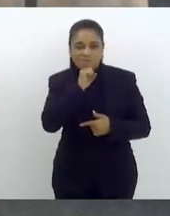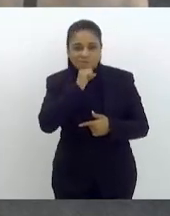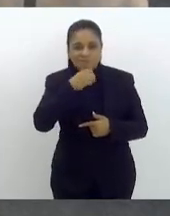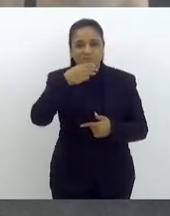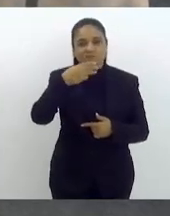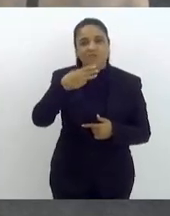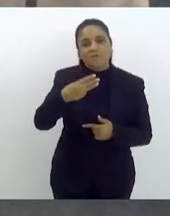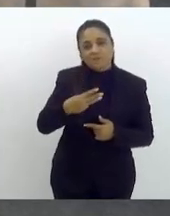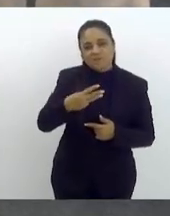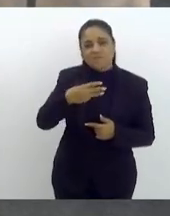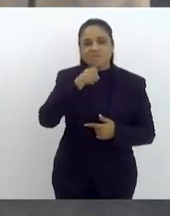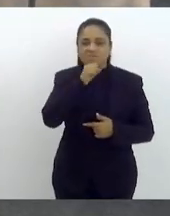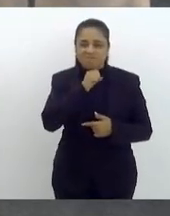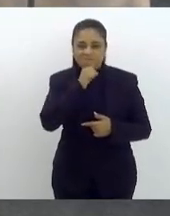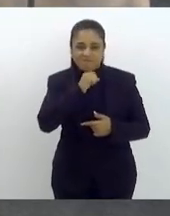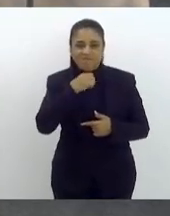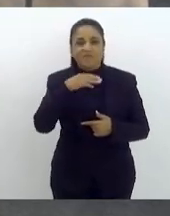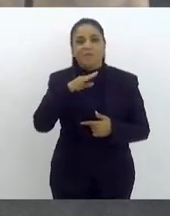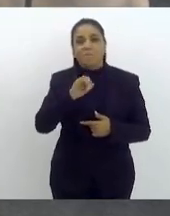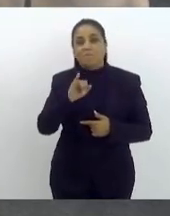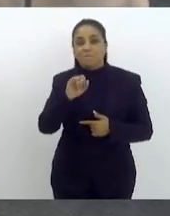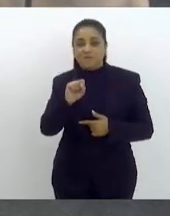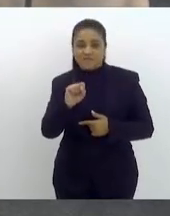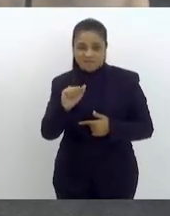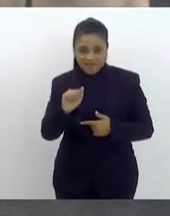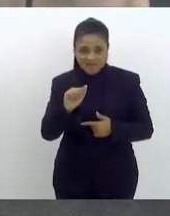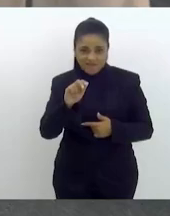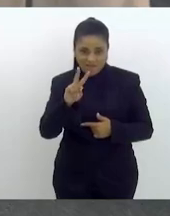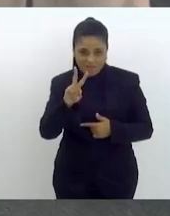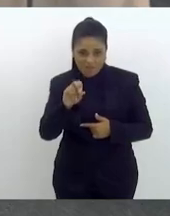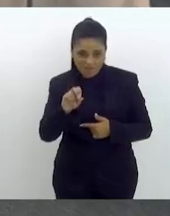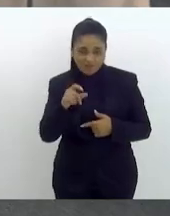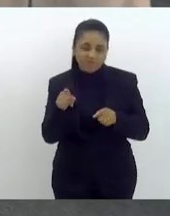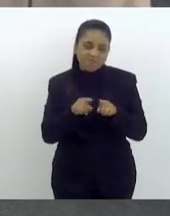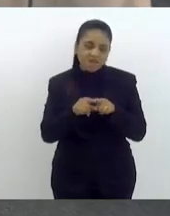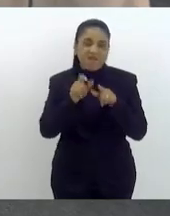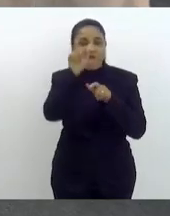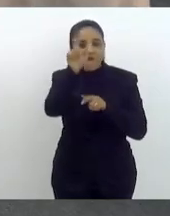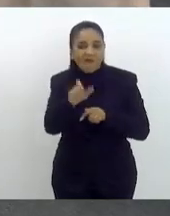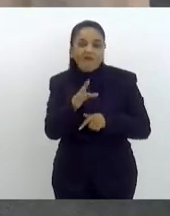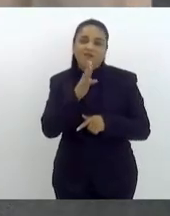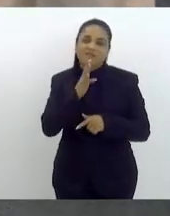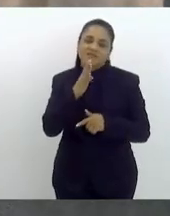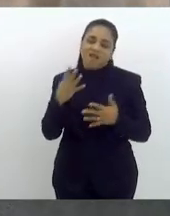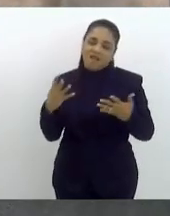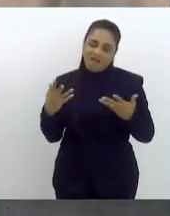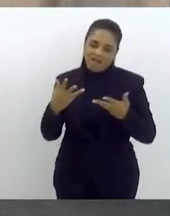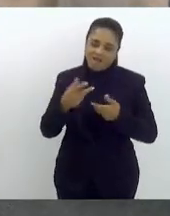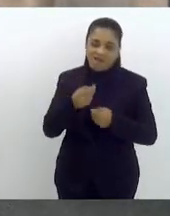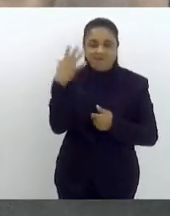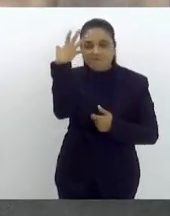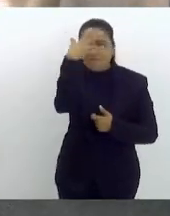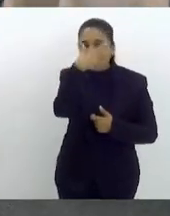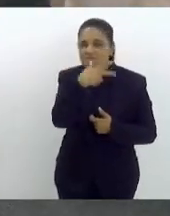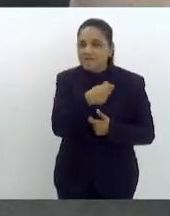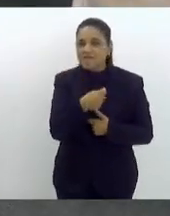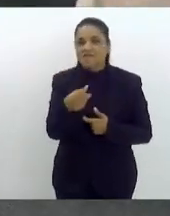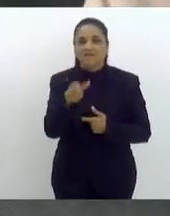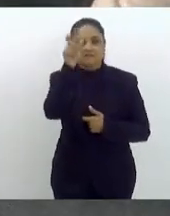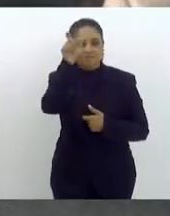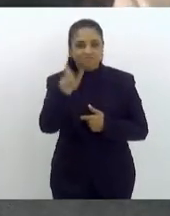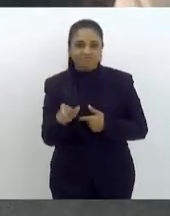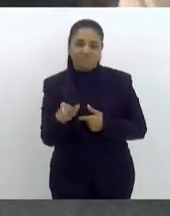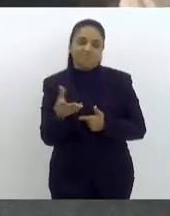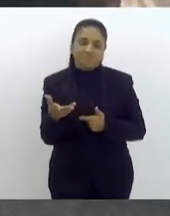essas poderes serem reconhecidas também no que é a beleza né a gente teve um padrão de beleza colocado com relação às mulheres